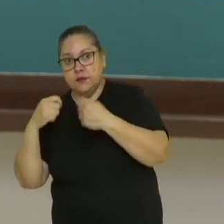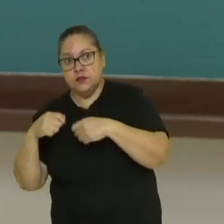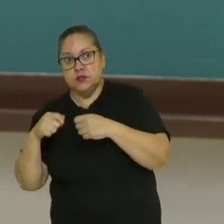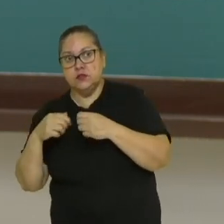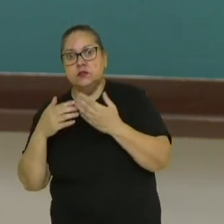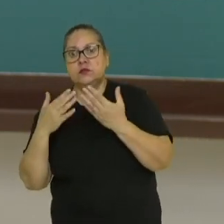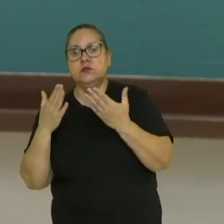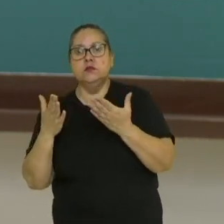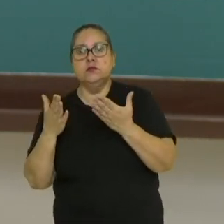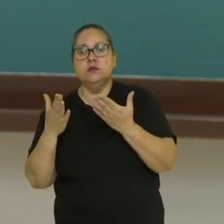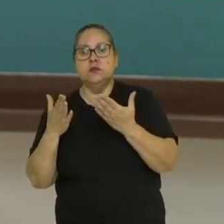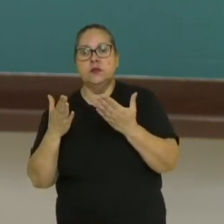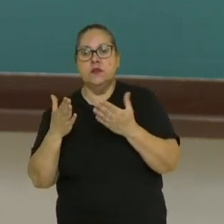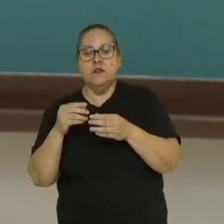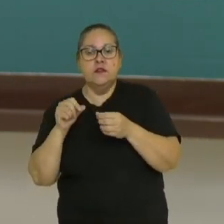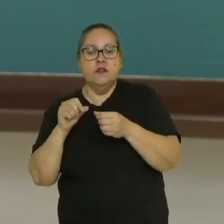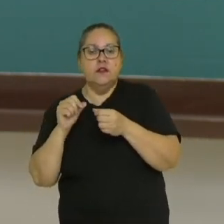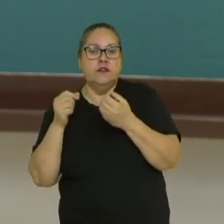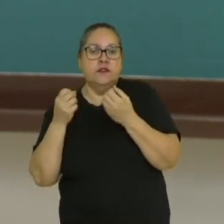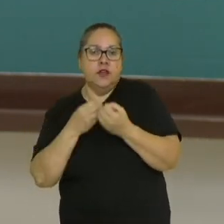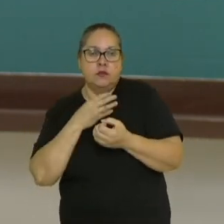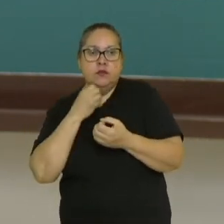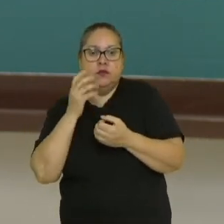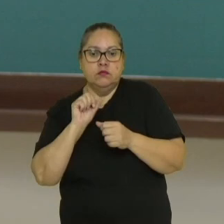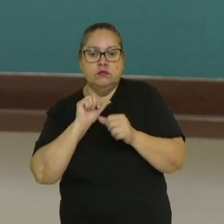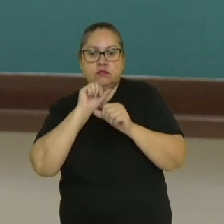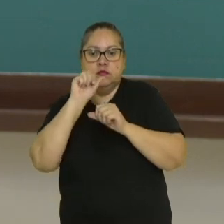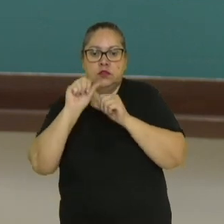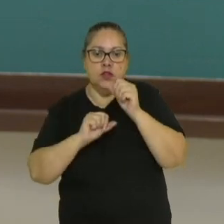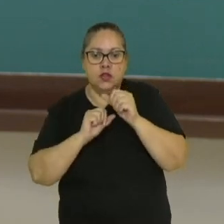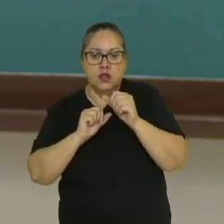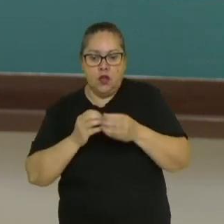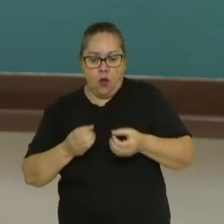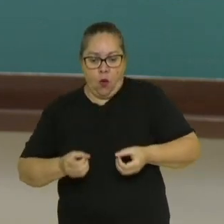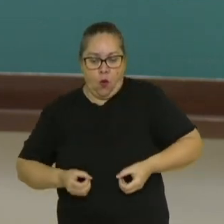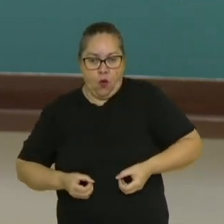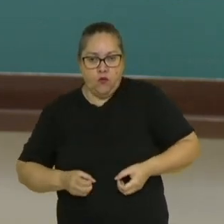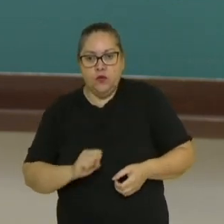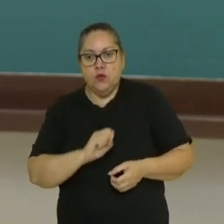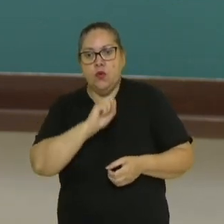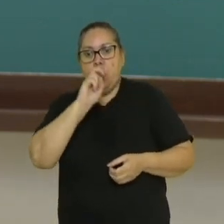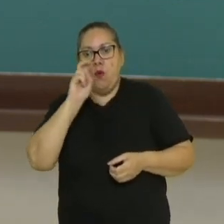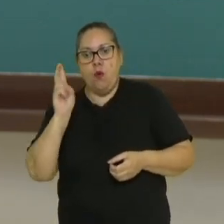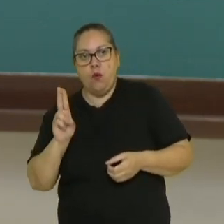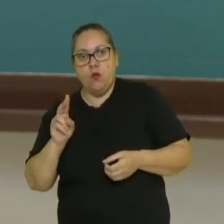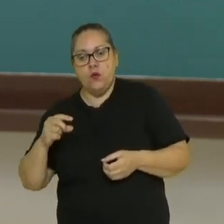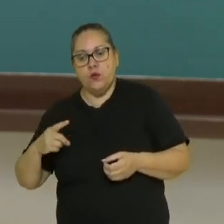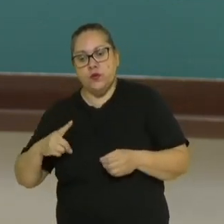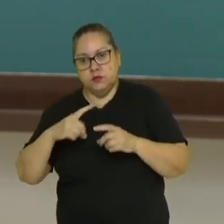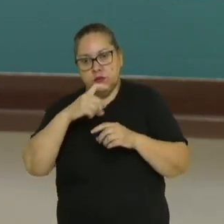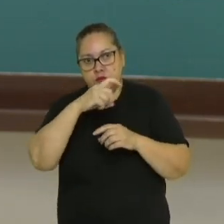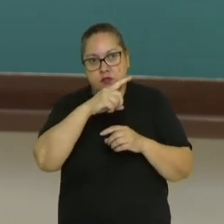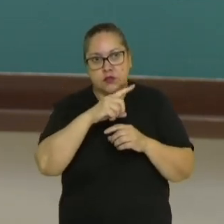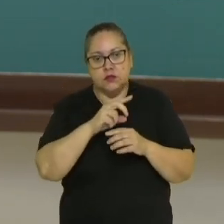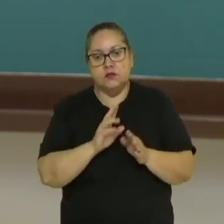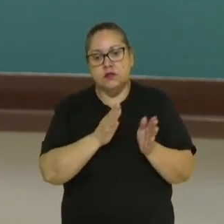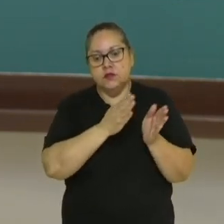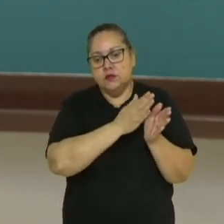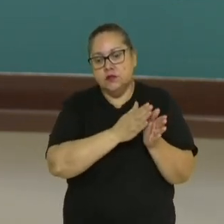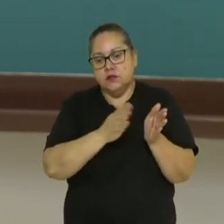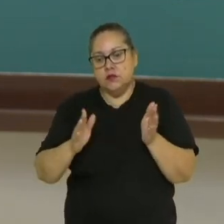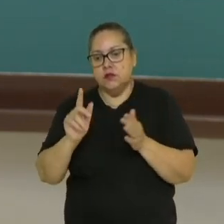ainda amadurecer para se transformar em óvulo e espermatozoide. Esse processo é chamado de gametogênese,